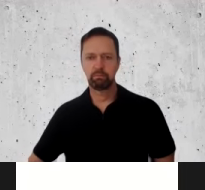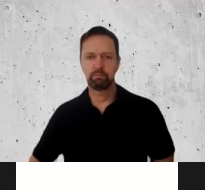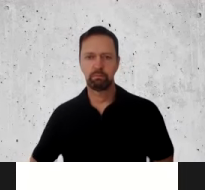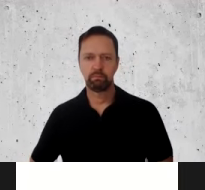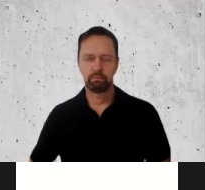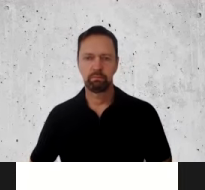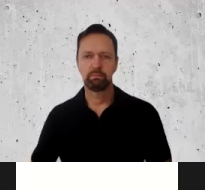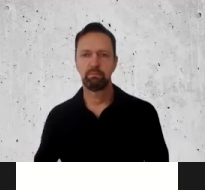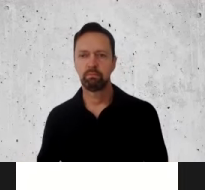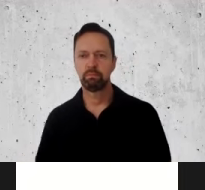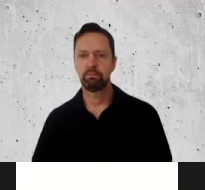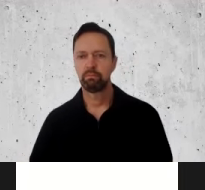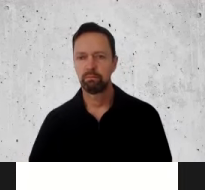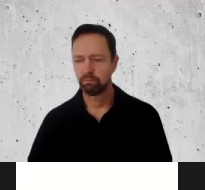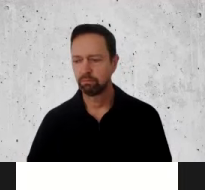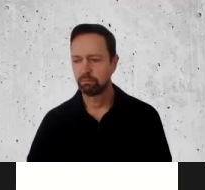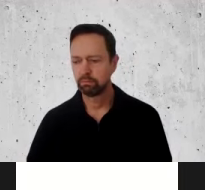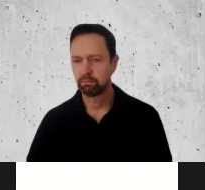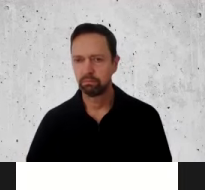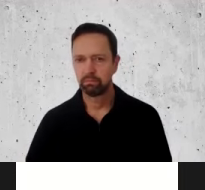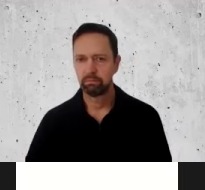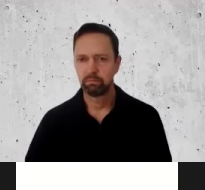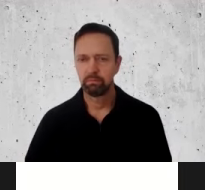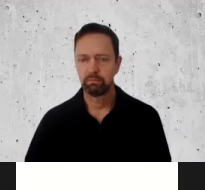suspensão de outras obrigações decorrentes